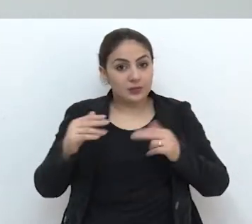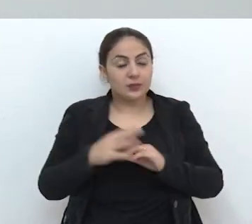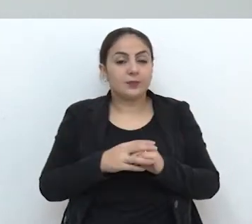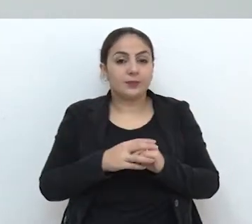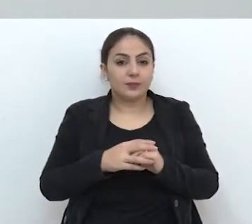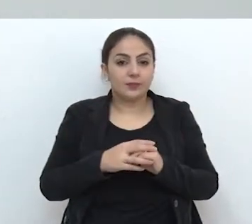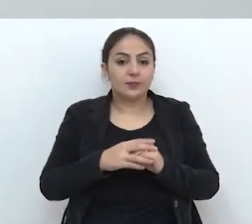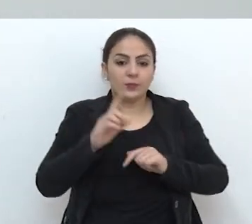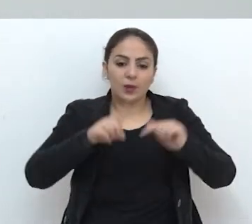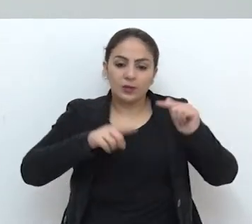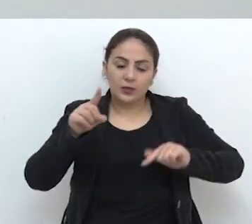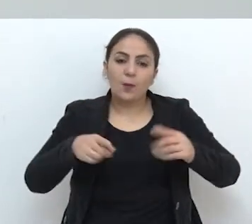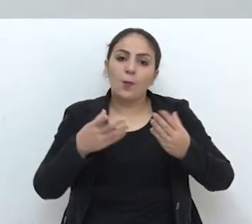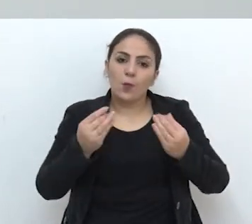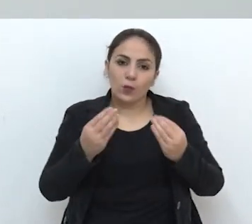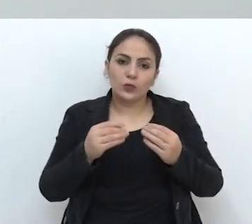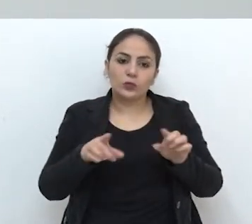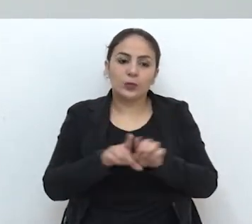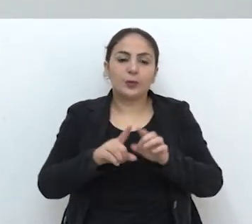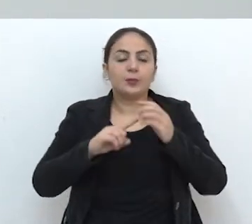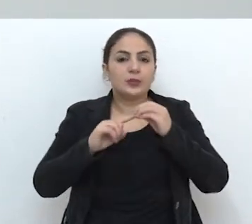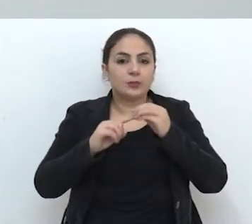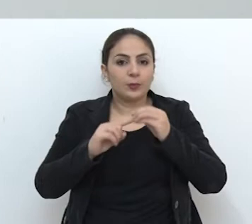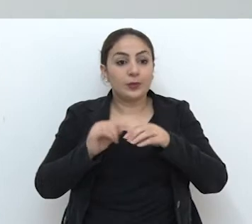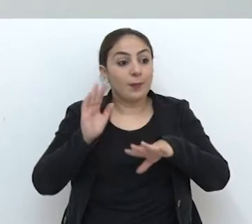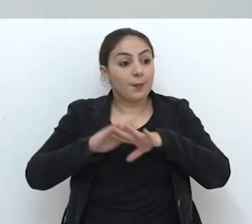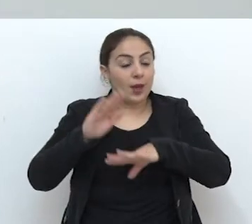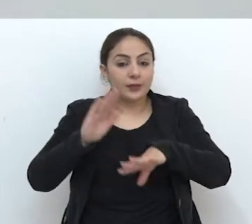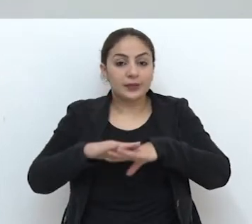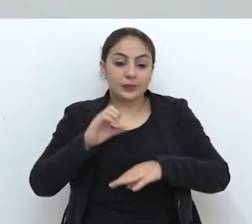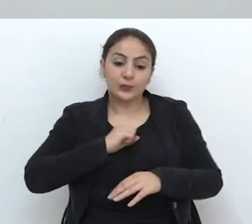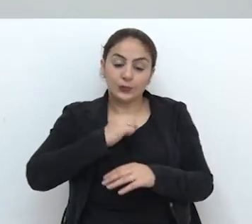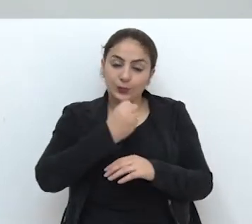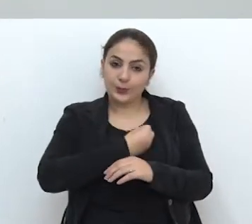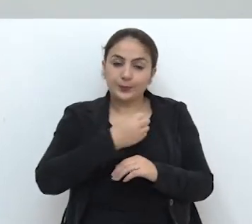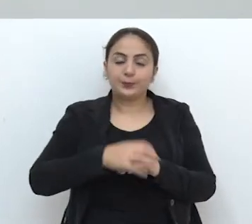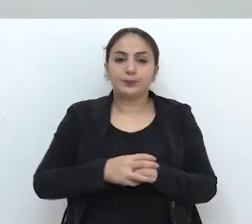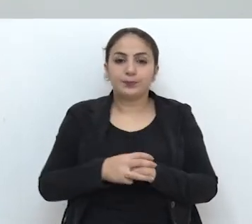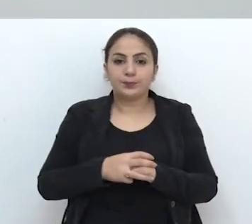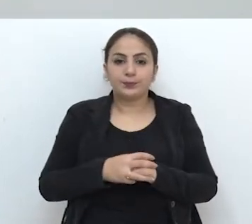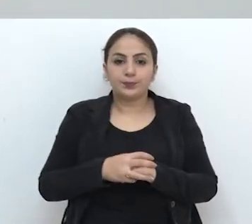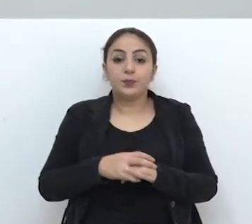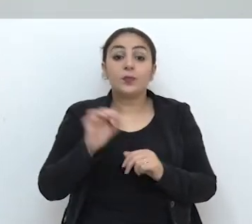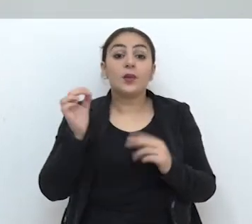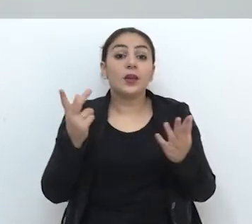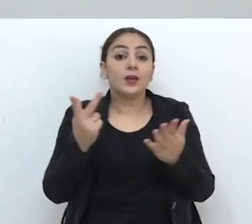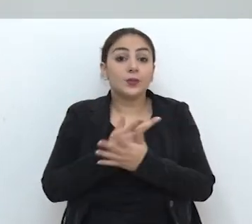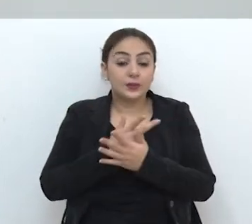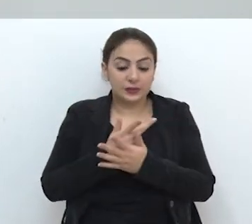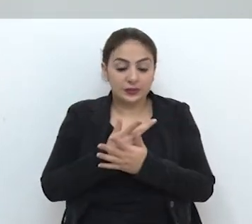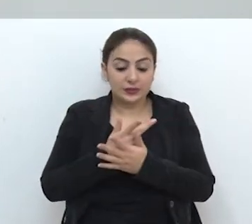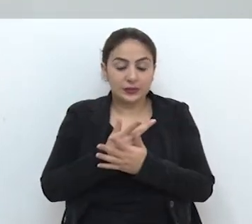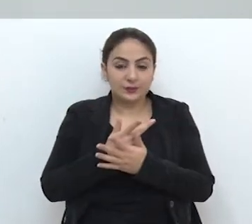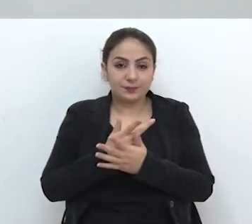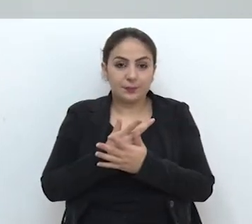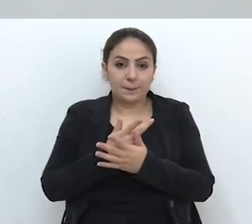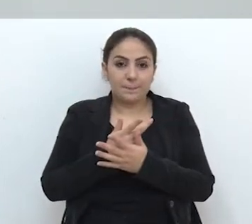isso varia muito também esse número, mas principalmente para mais esse número. E acaba que o poder